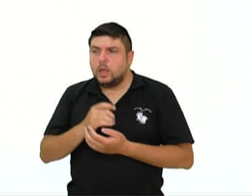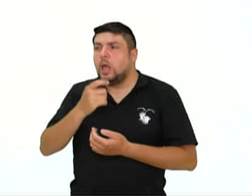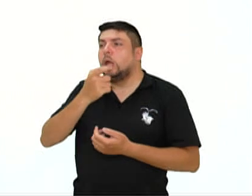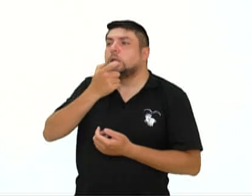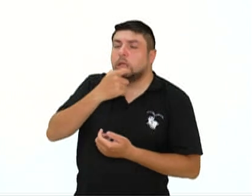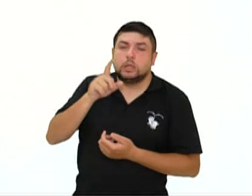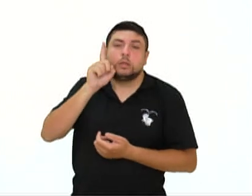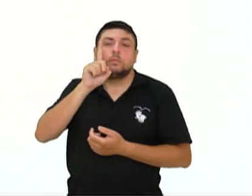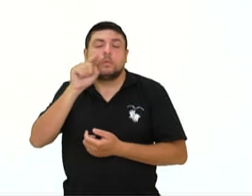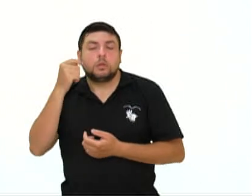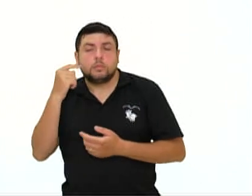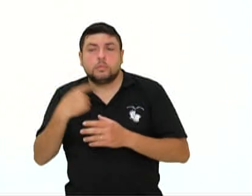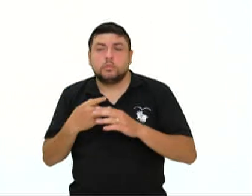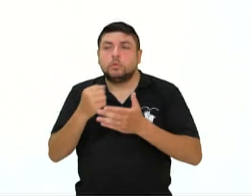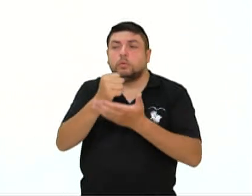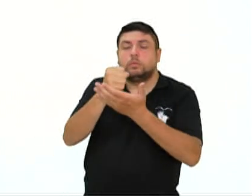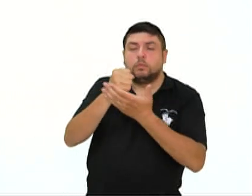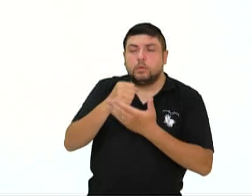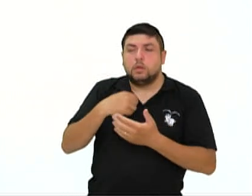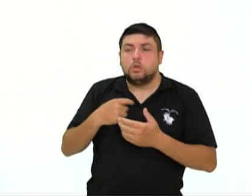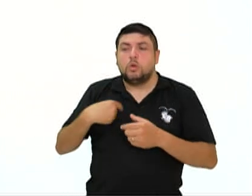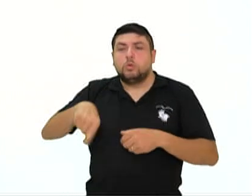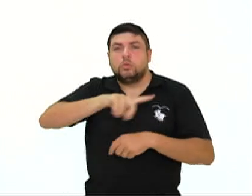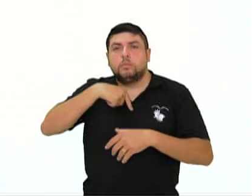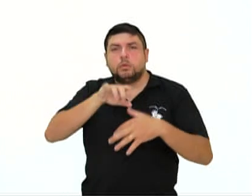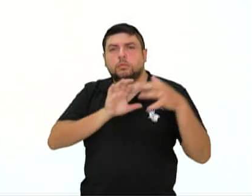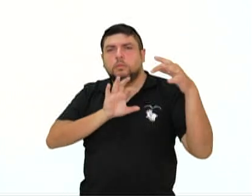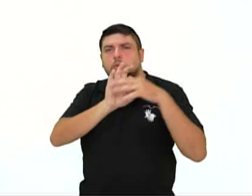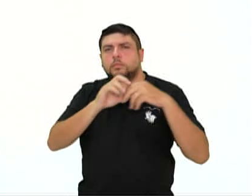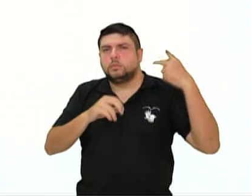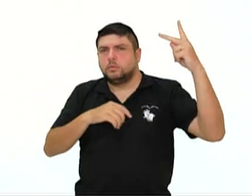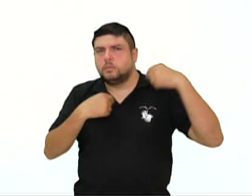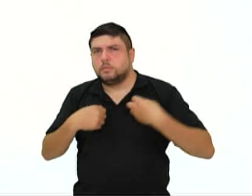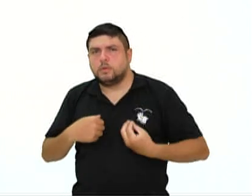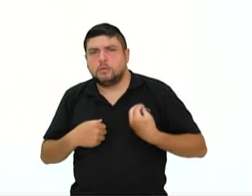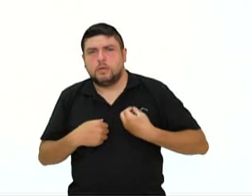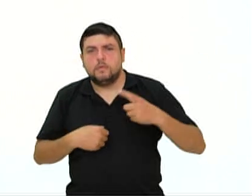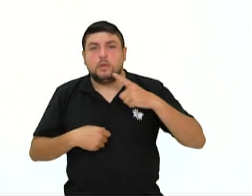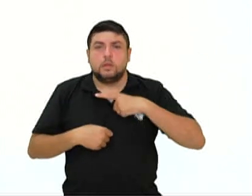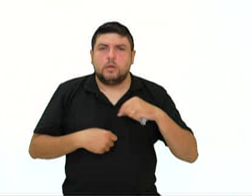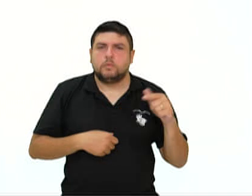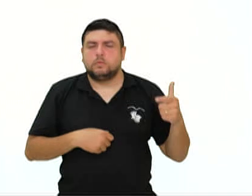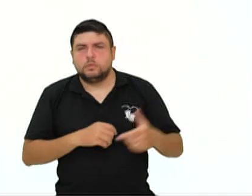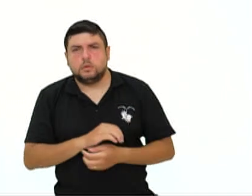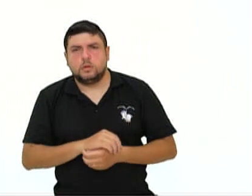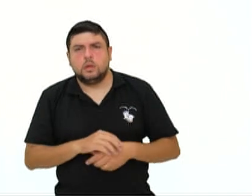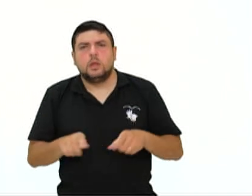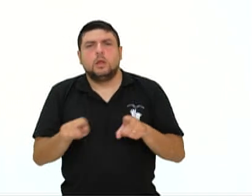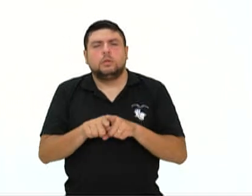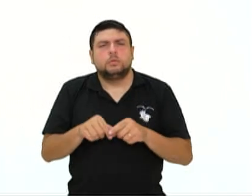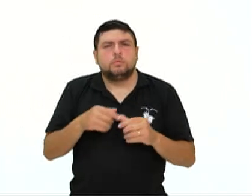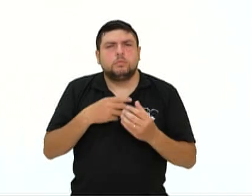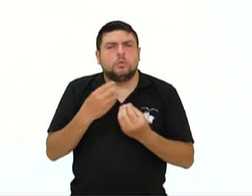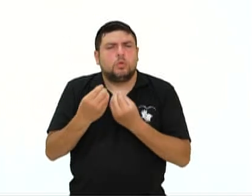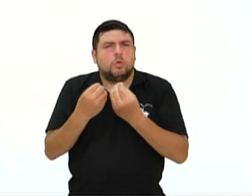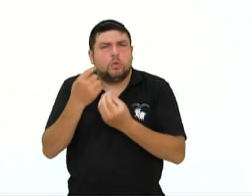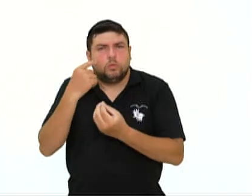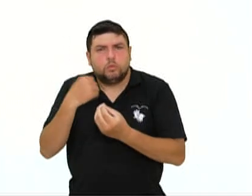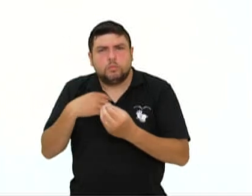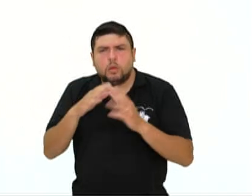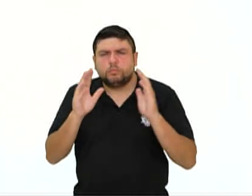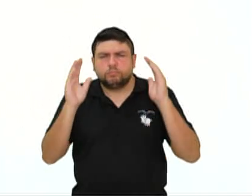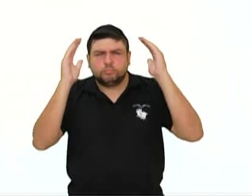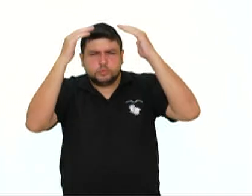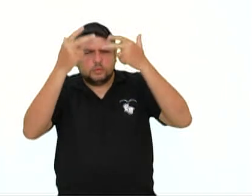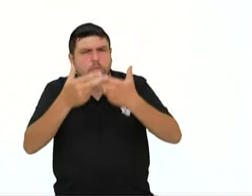nós. Estamos ligados ao destino deles. Devemos tudo o que temos e o que não temos. Hipotecamos palmeiras, quedas d'água, cardeais.